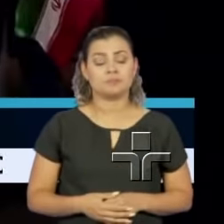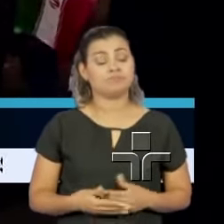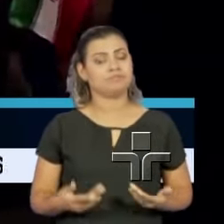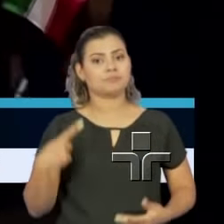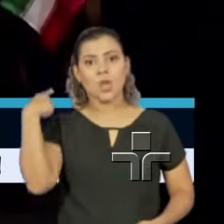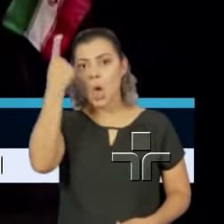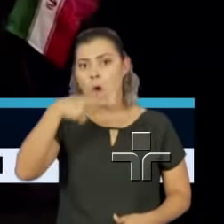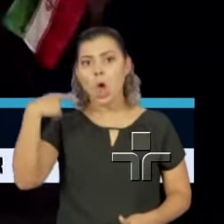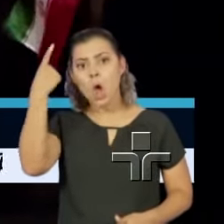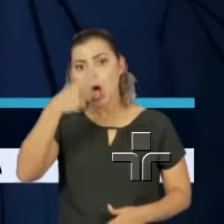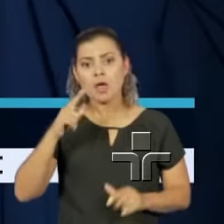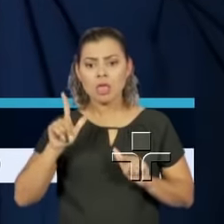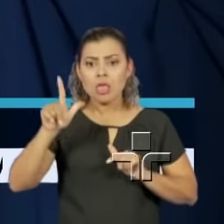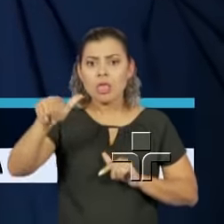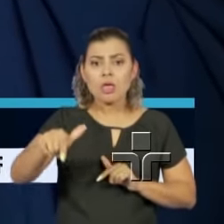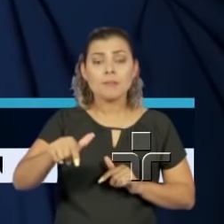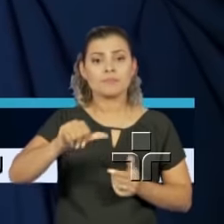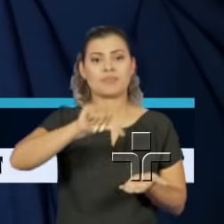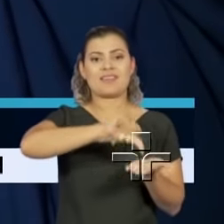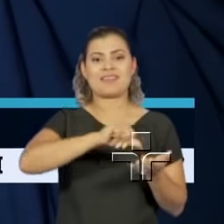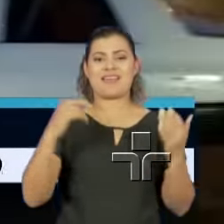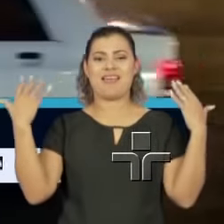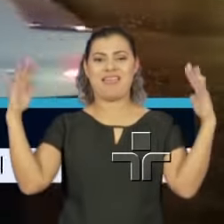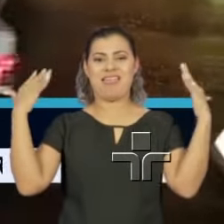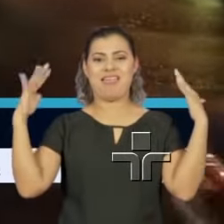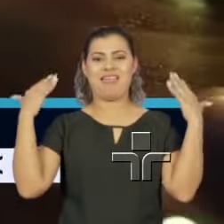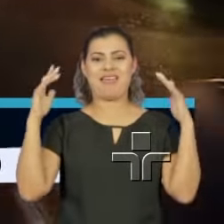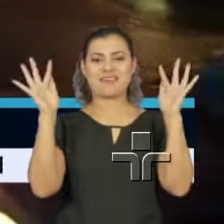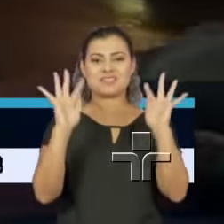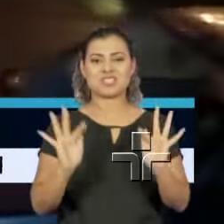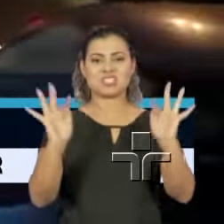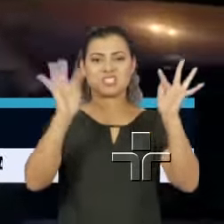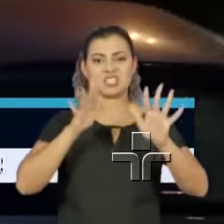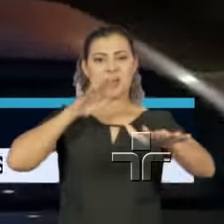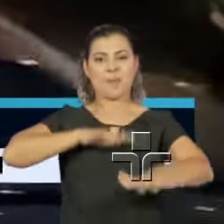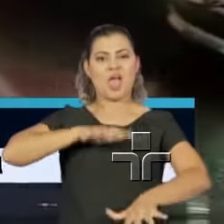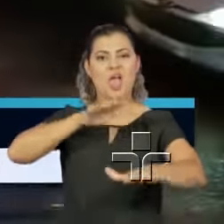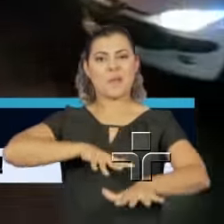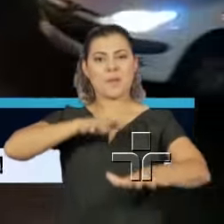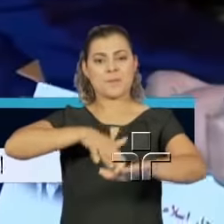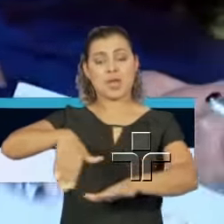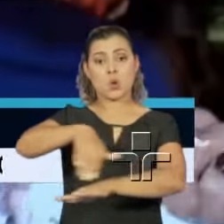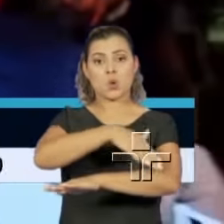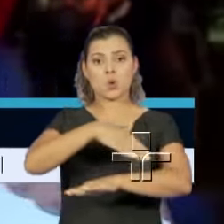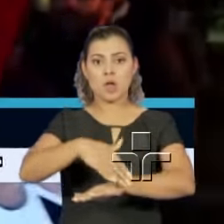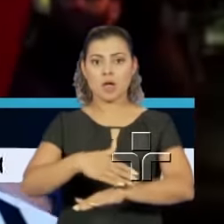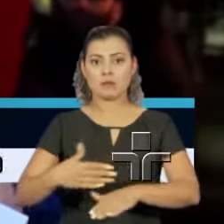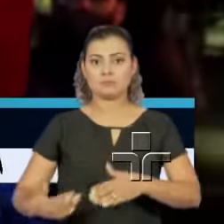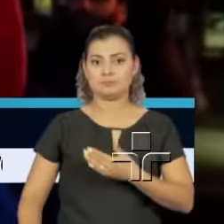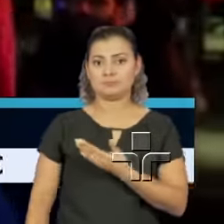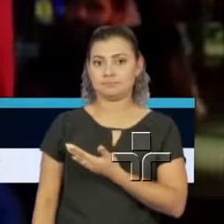Horas depois do ataque, o Irã comemorou a ação. Houve manifestações pelas ruas de Teherã.